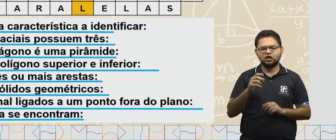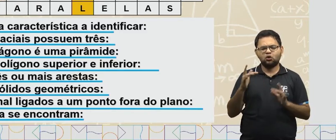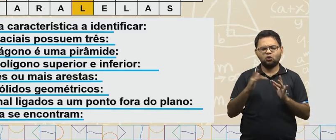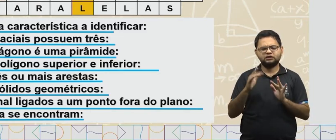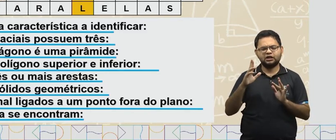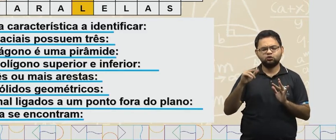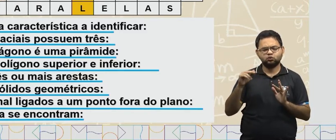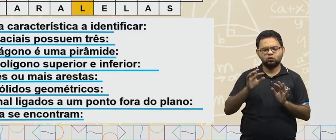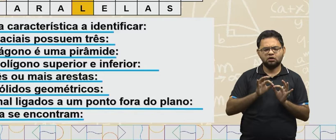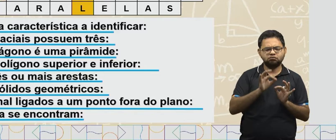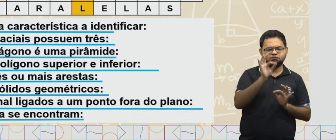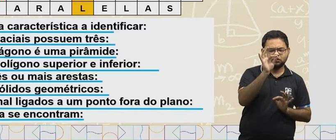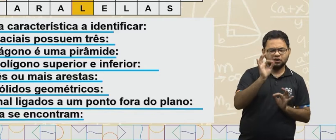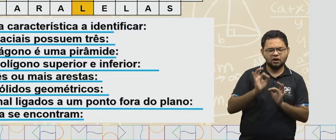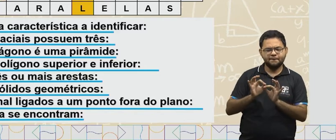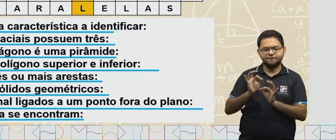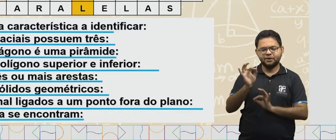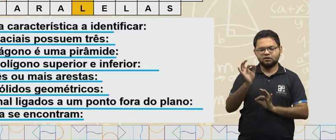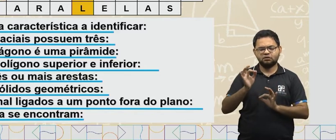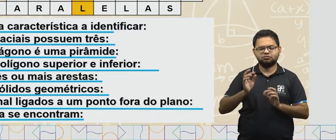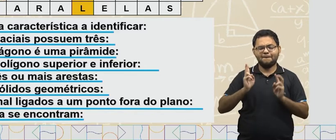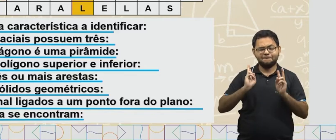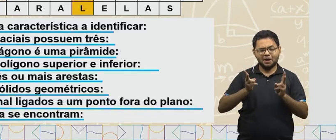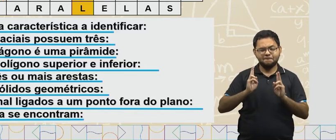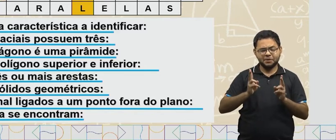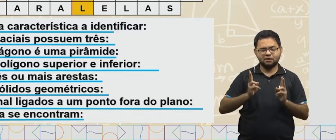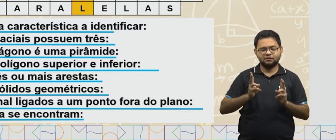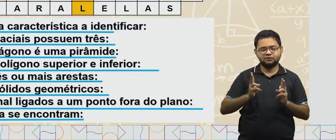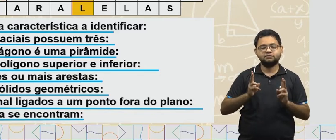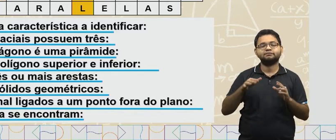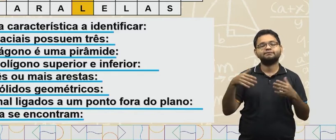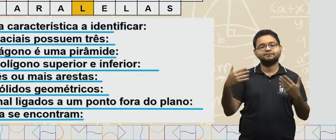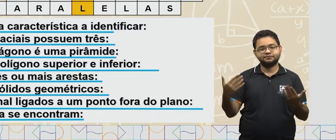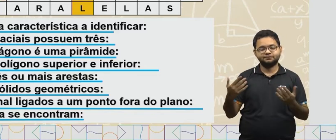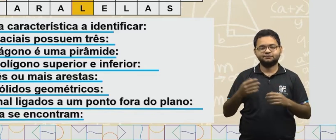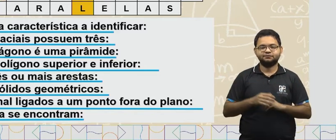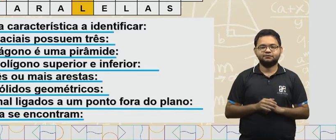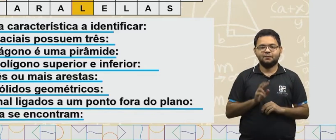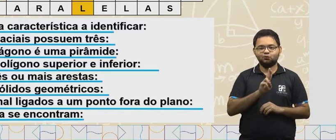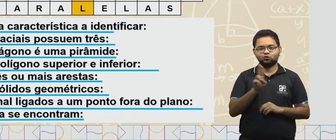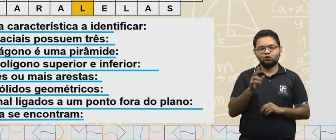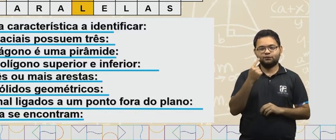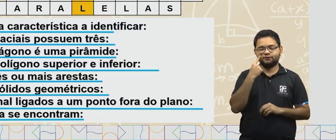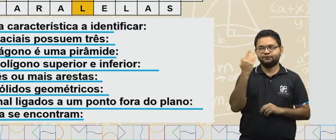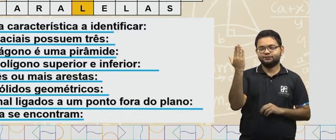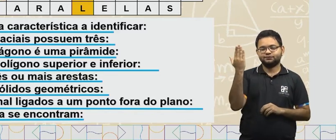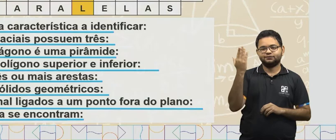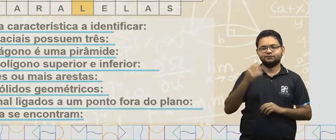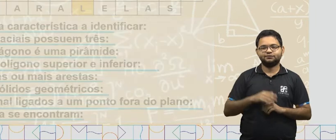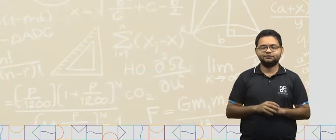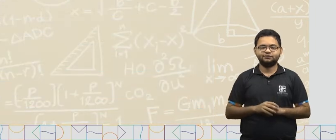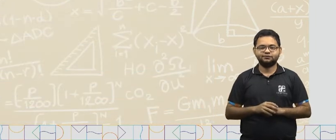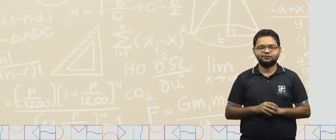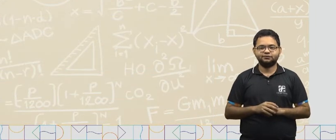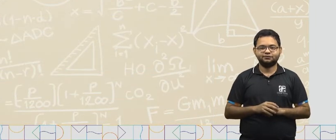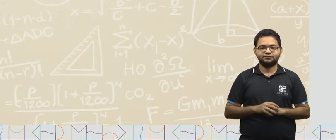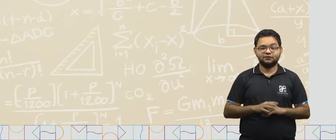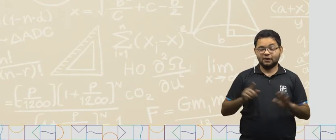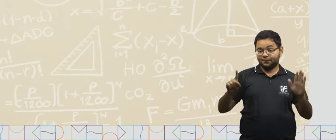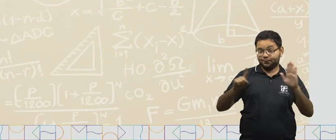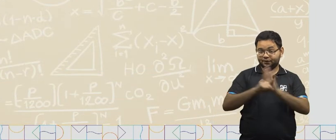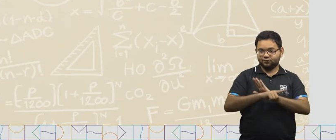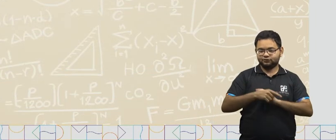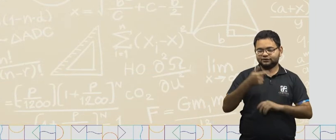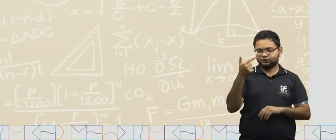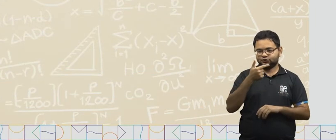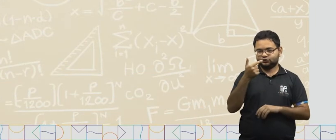encontram, ficam de lado a lado para sempre, a relação entre elas é paralelas. Muito bem. Atividade